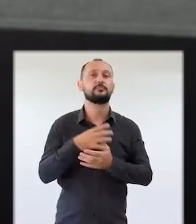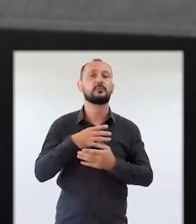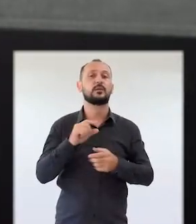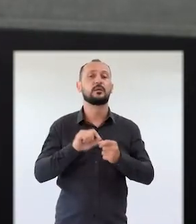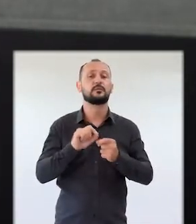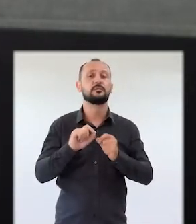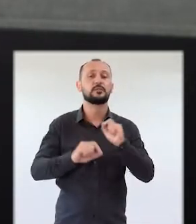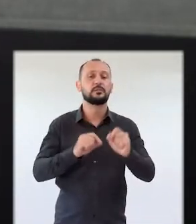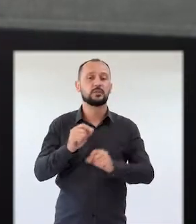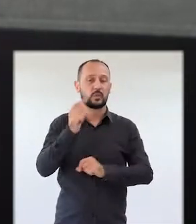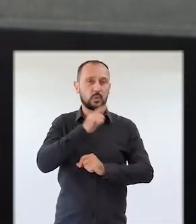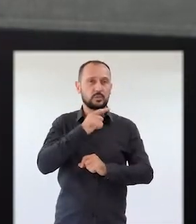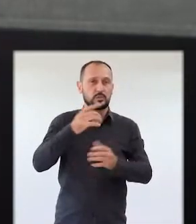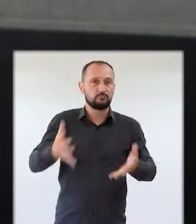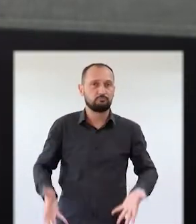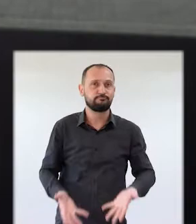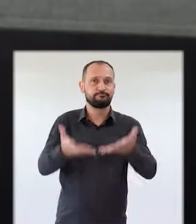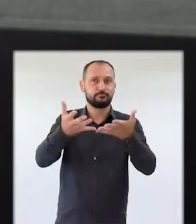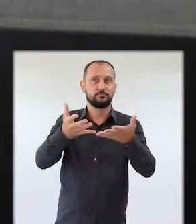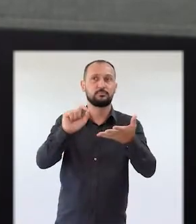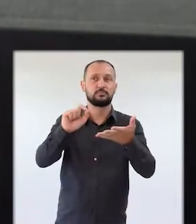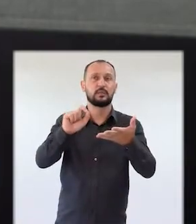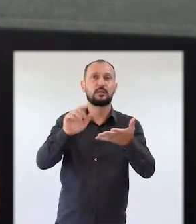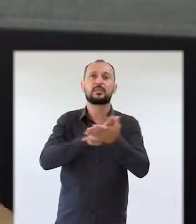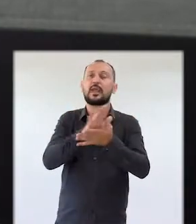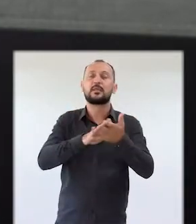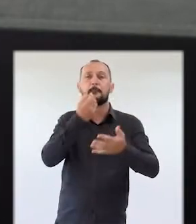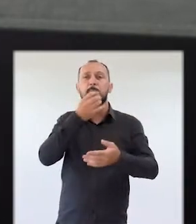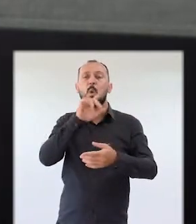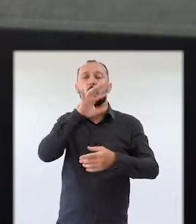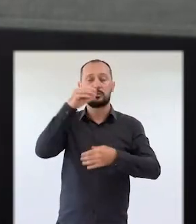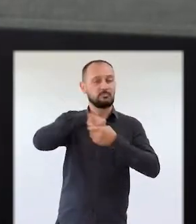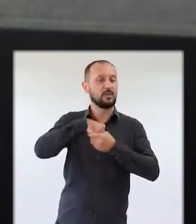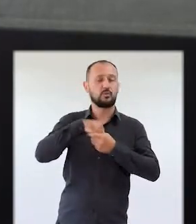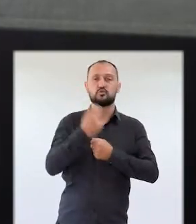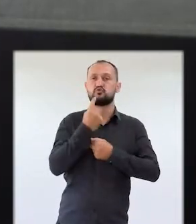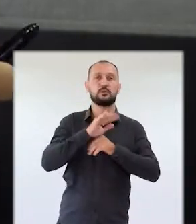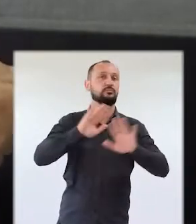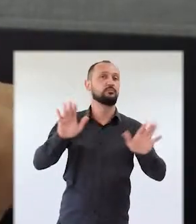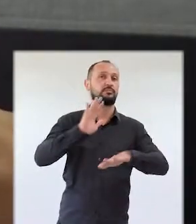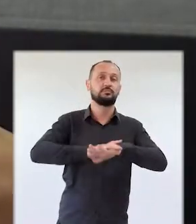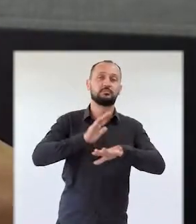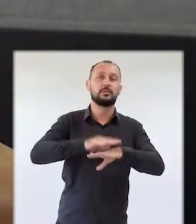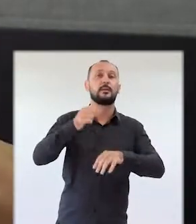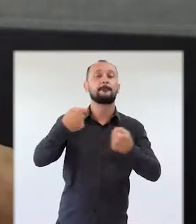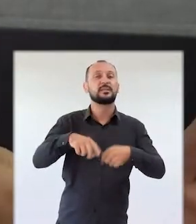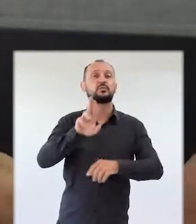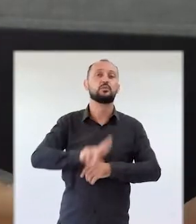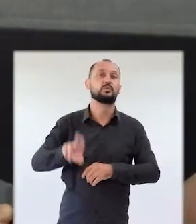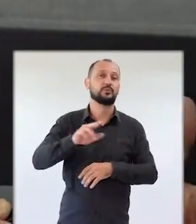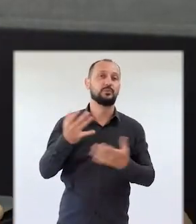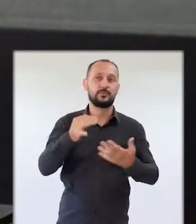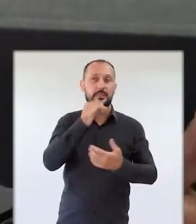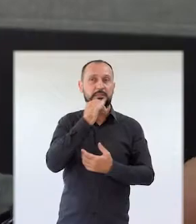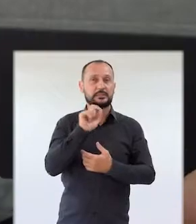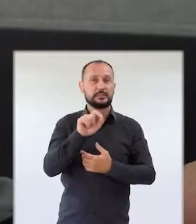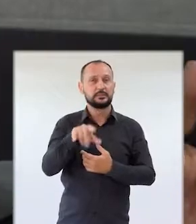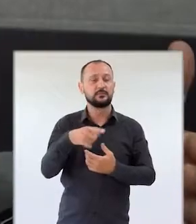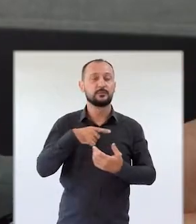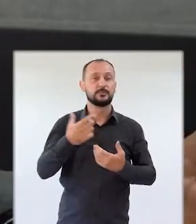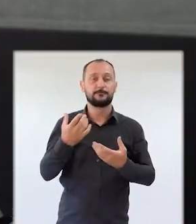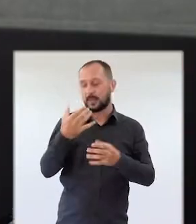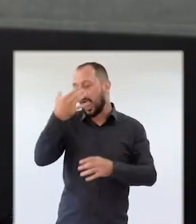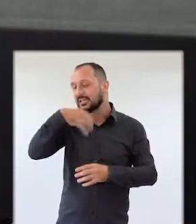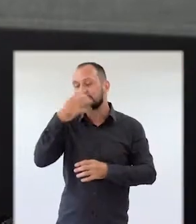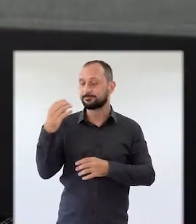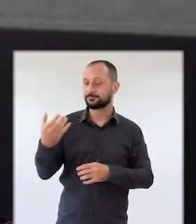Se você está com a maçã e eu estou com a faca na mão, eu posso usar essa faca para repartir a maçã, e